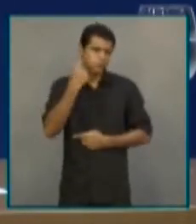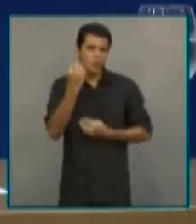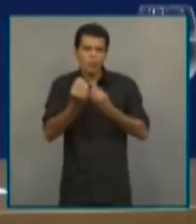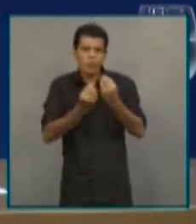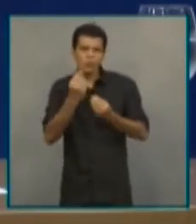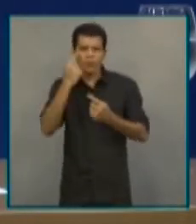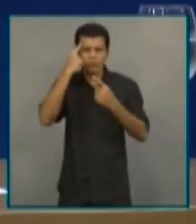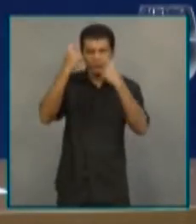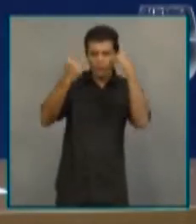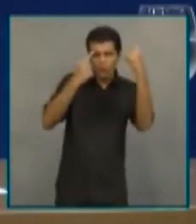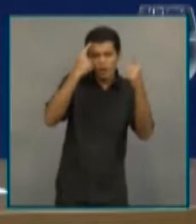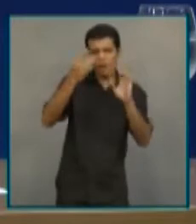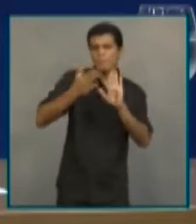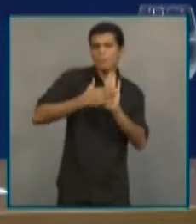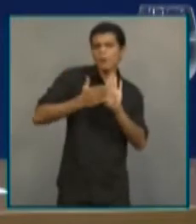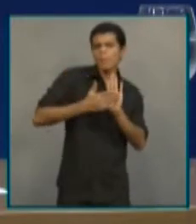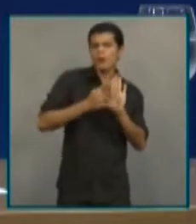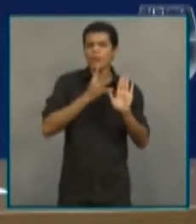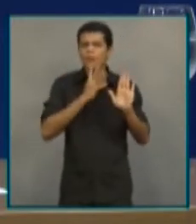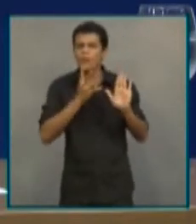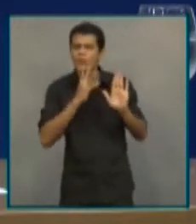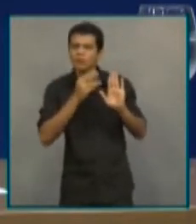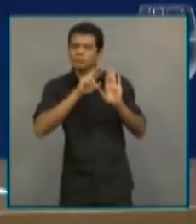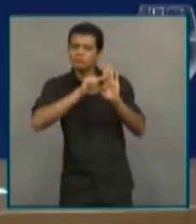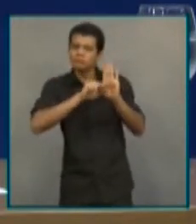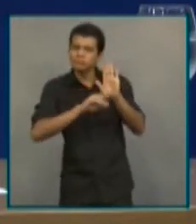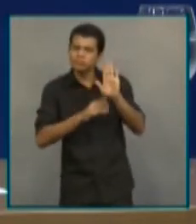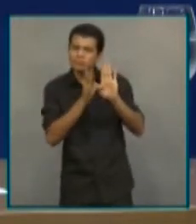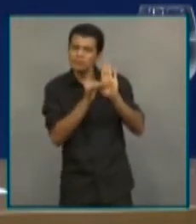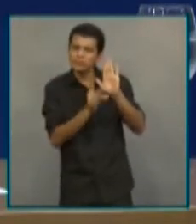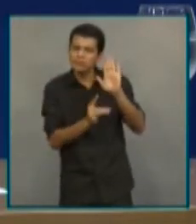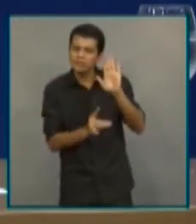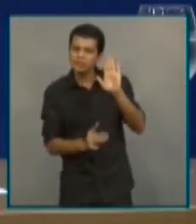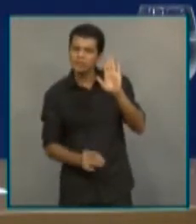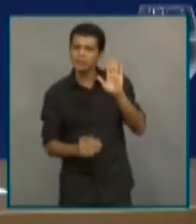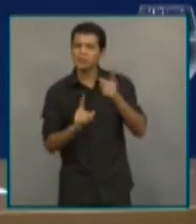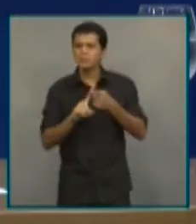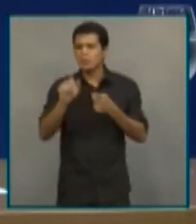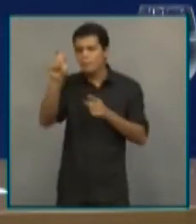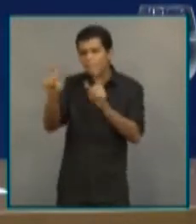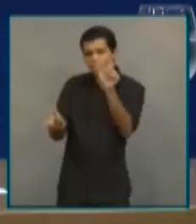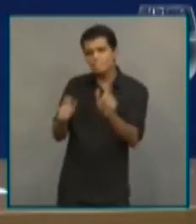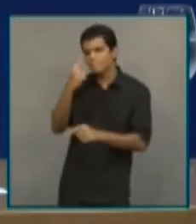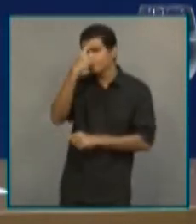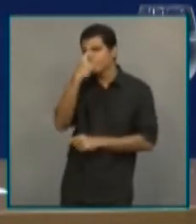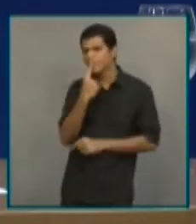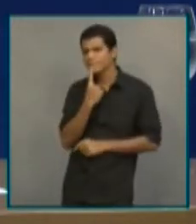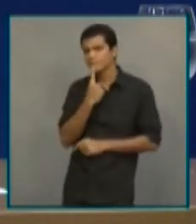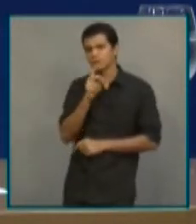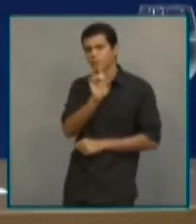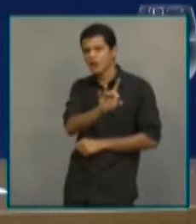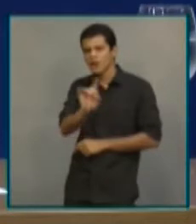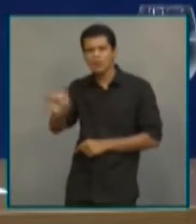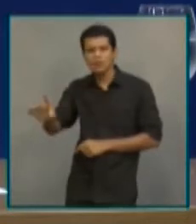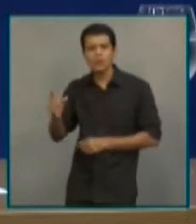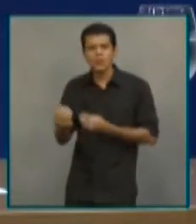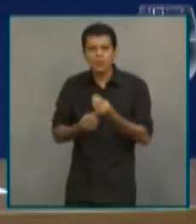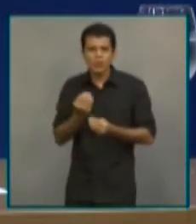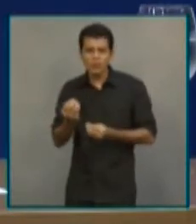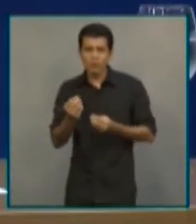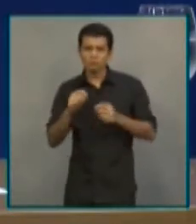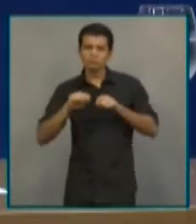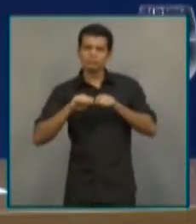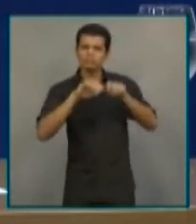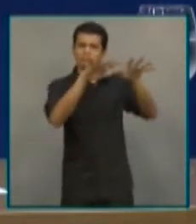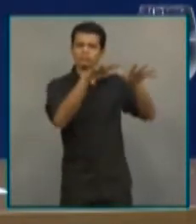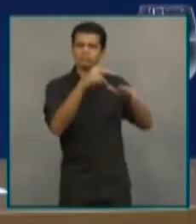conhecimento das propostas, conhecimento dos candidatos, para que momentos como esse possam chegar a todos os advogados do Estado do